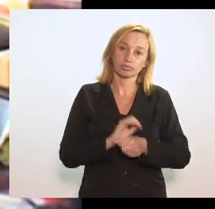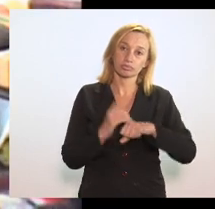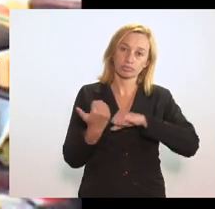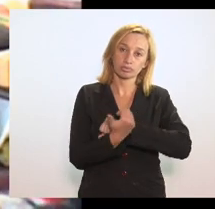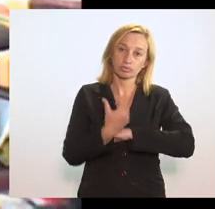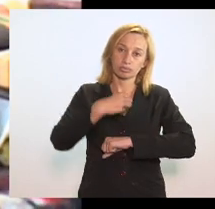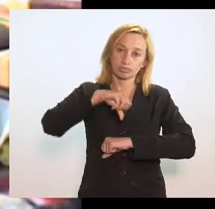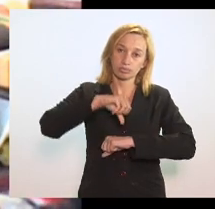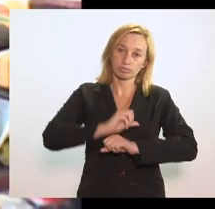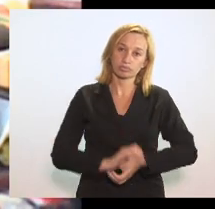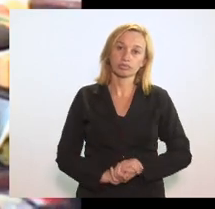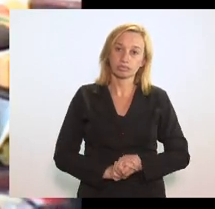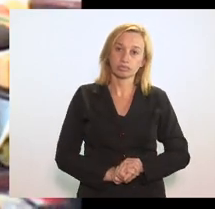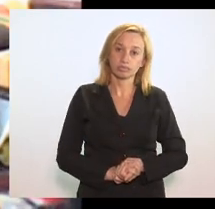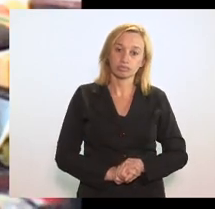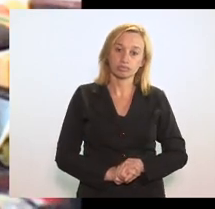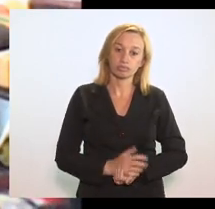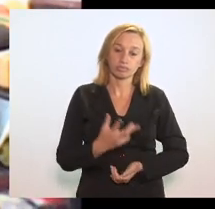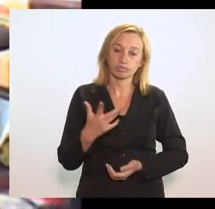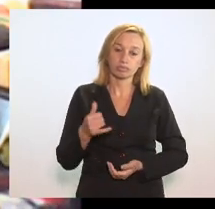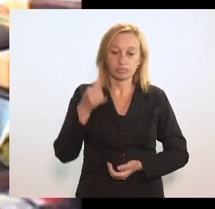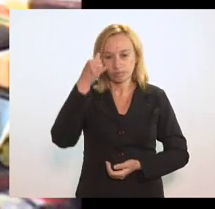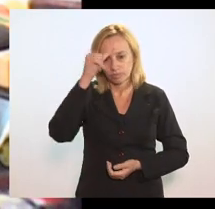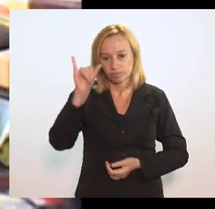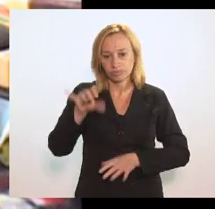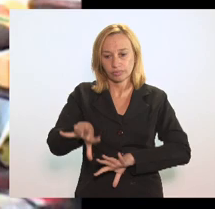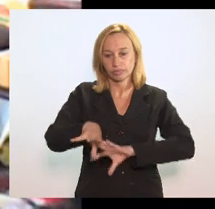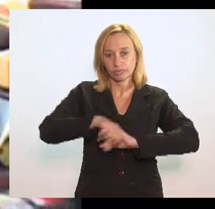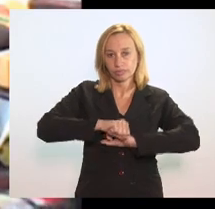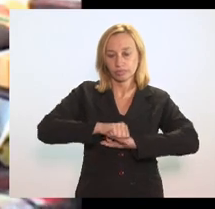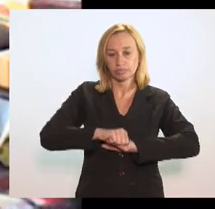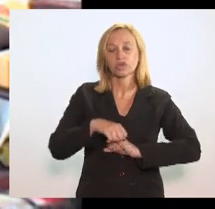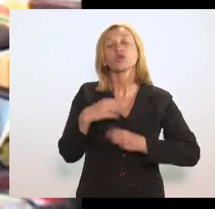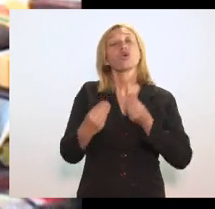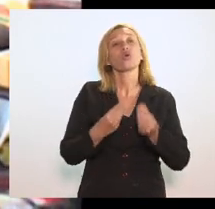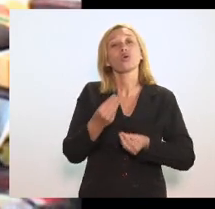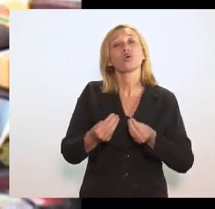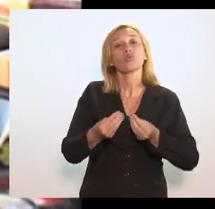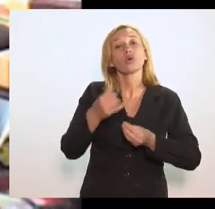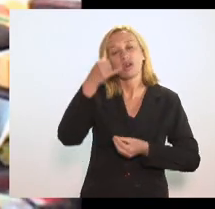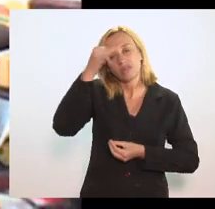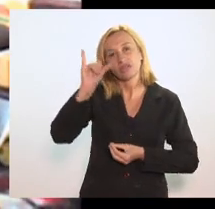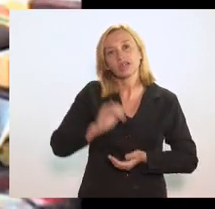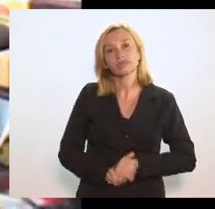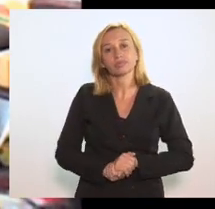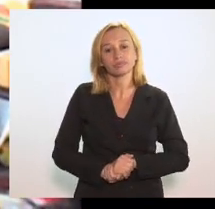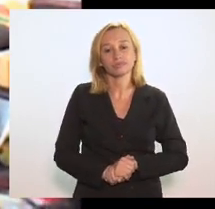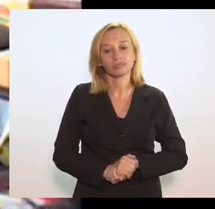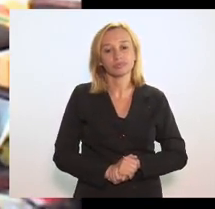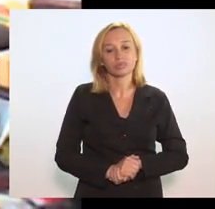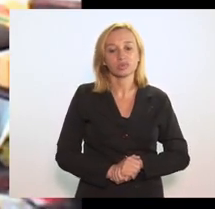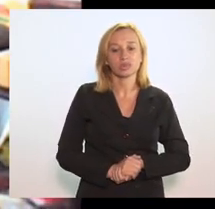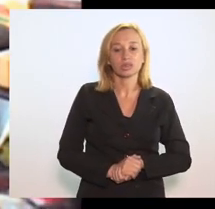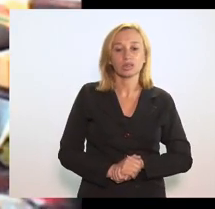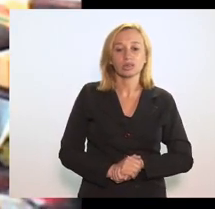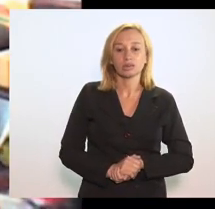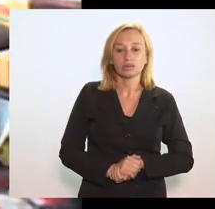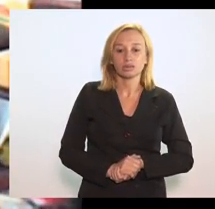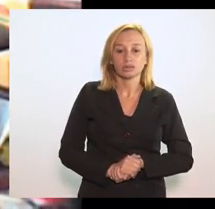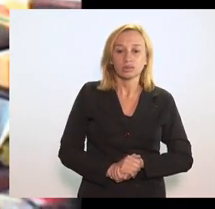Covid-19? Evitar o contágio. Como é que se evita o contágio? Não tendo